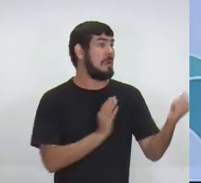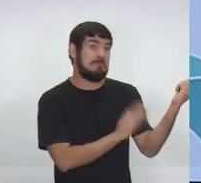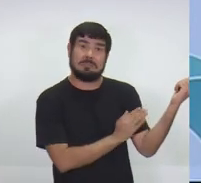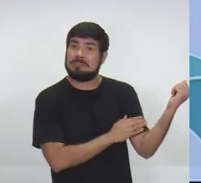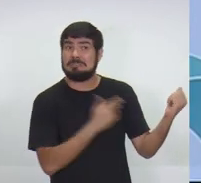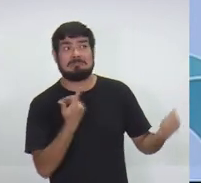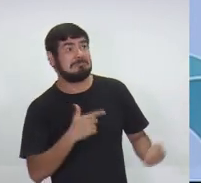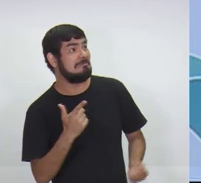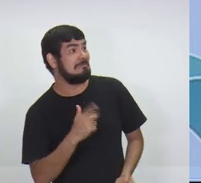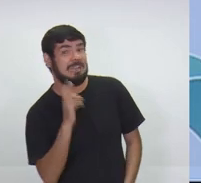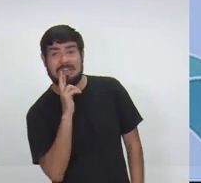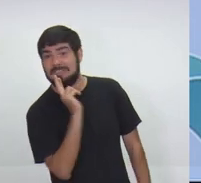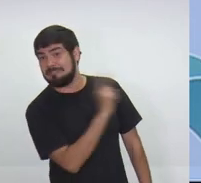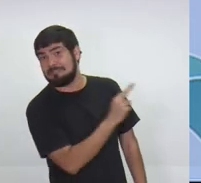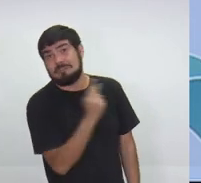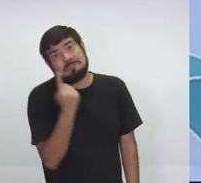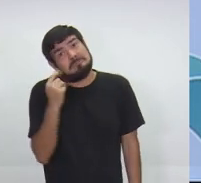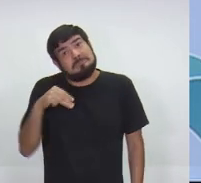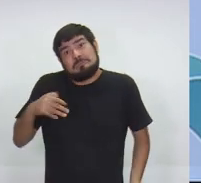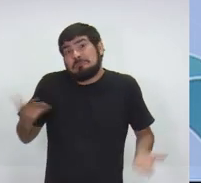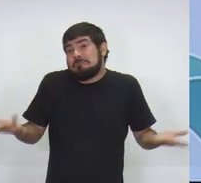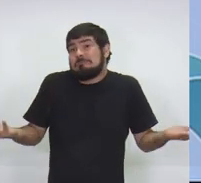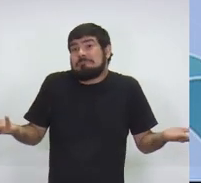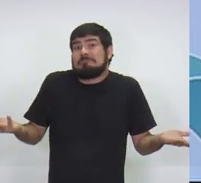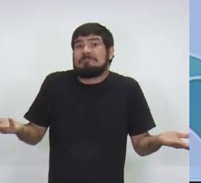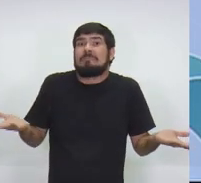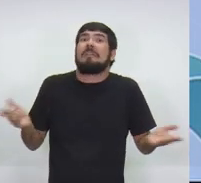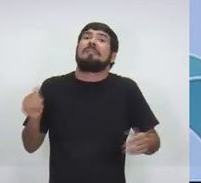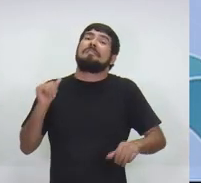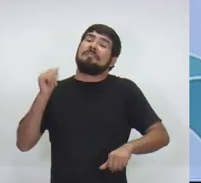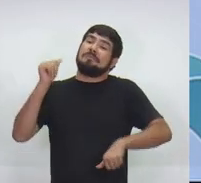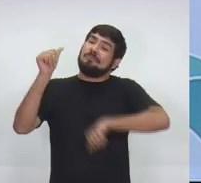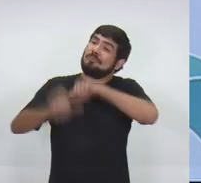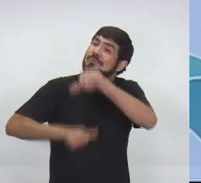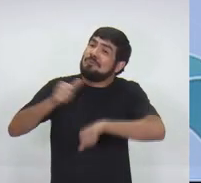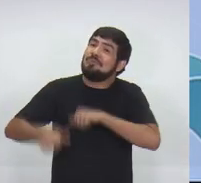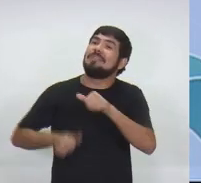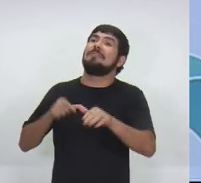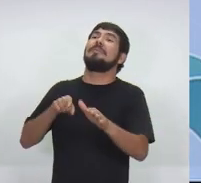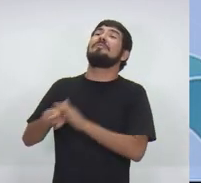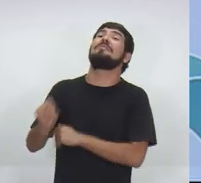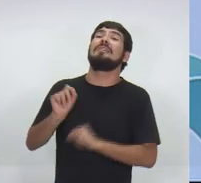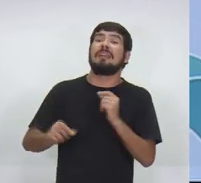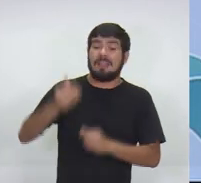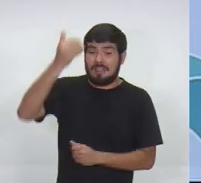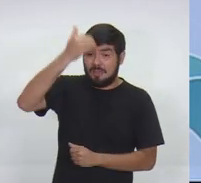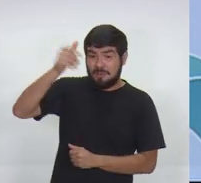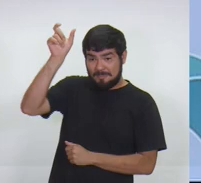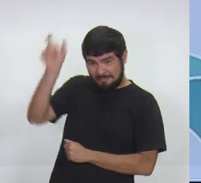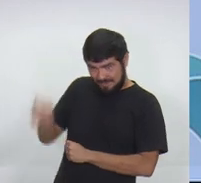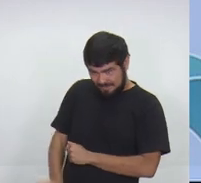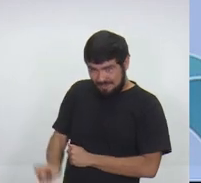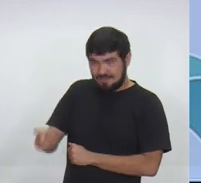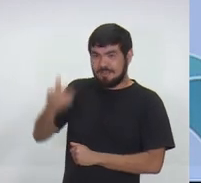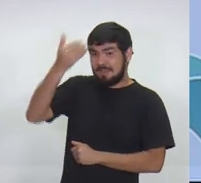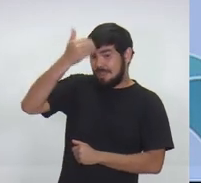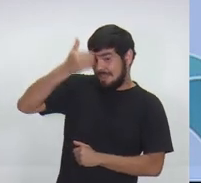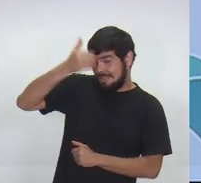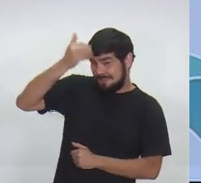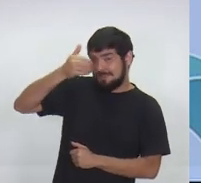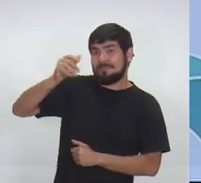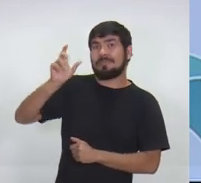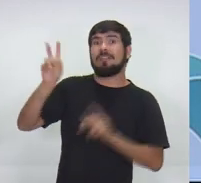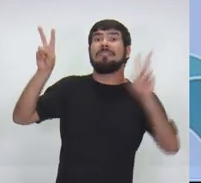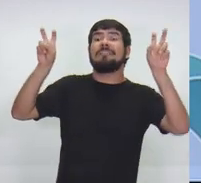aqui pra exercer o direito de ter um minuto para réplica nós vamos passar para a próxima pergunta quem faz albergue do gt o tema que só tem que usar essa pergunta